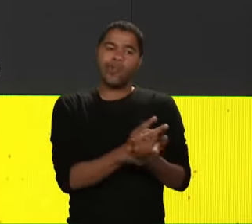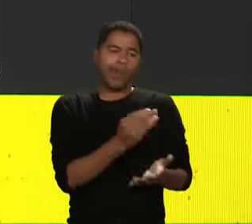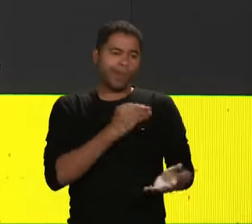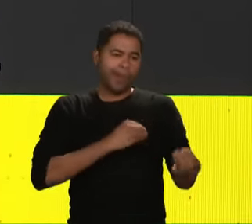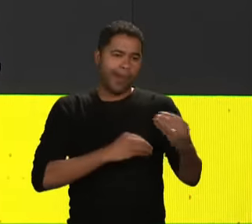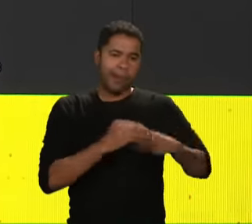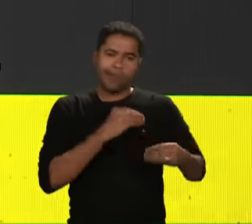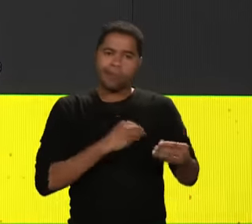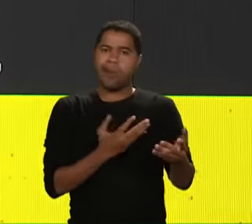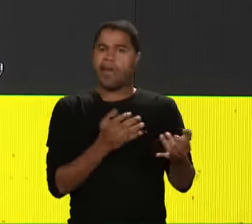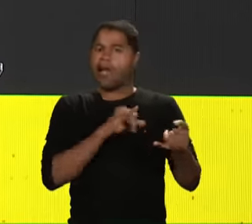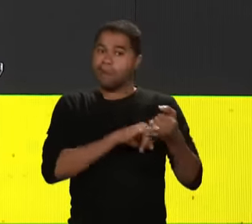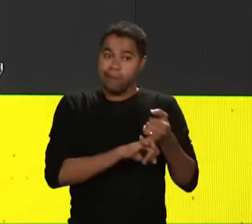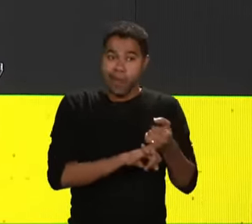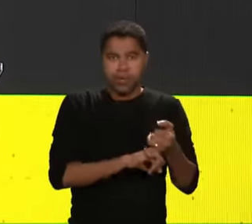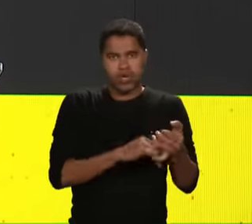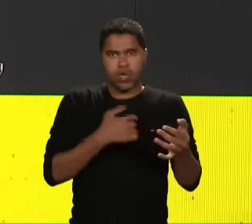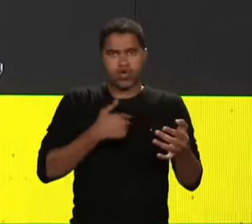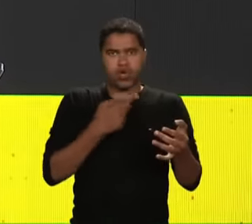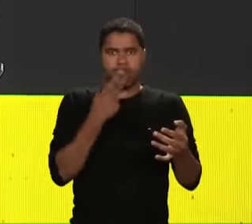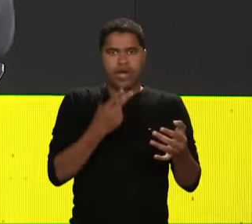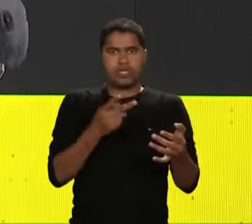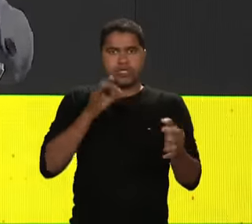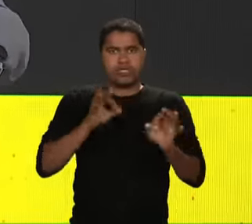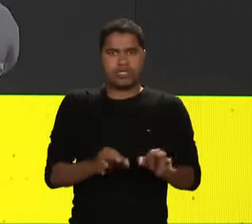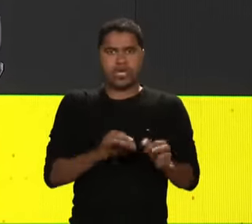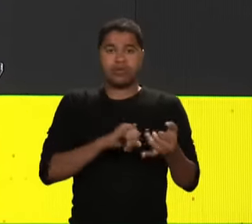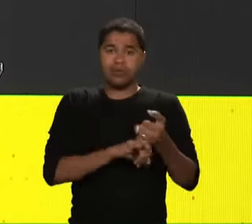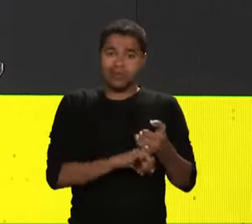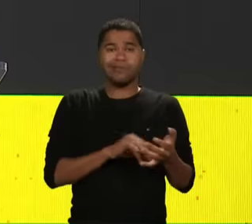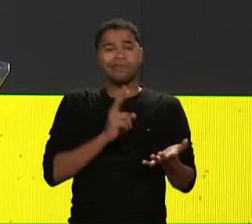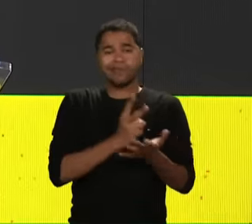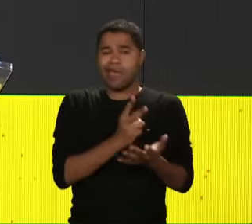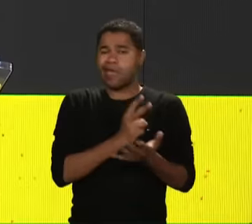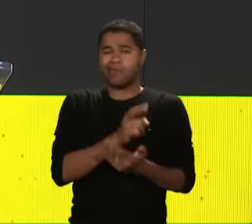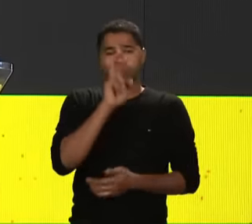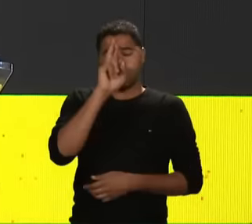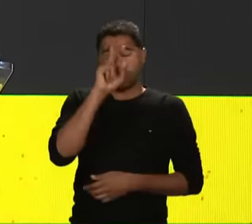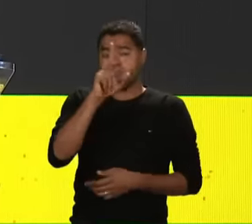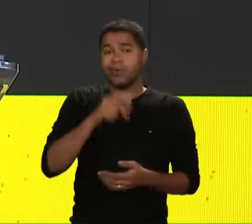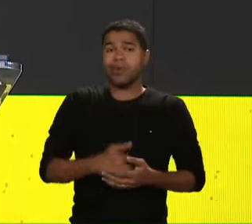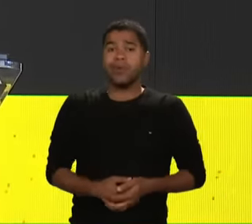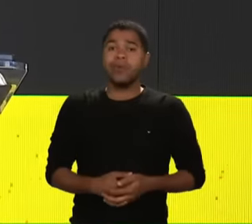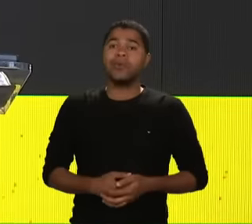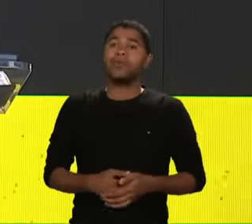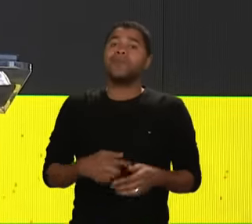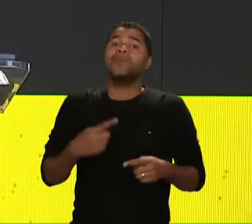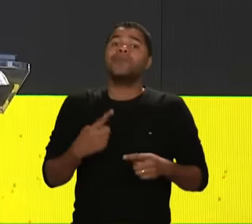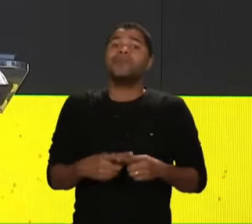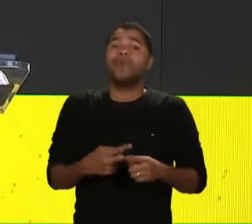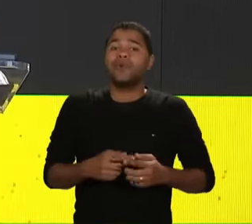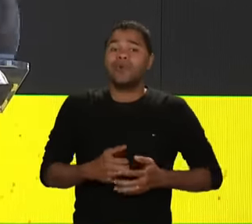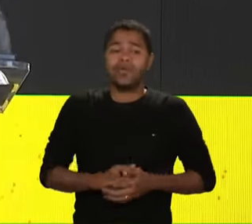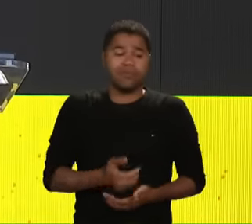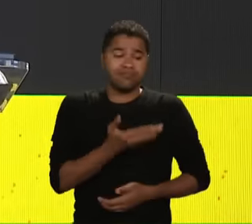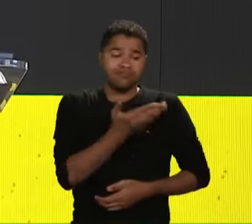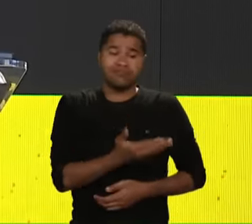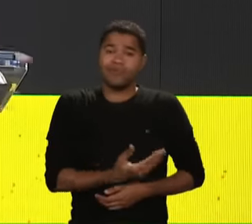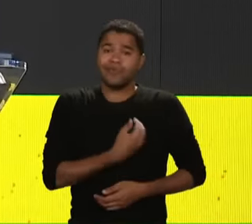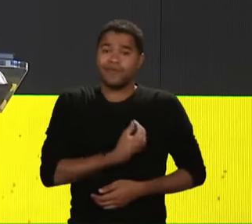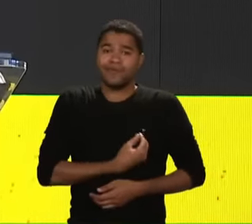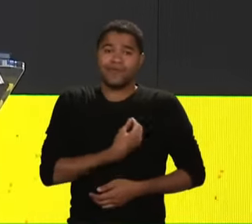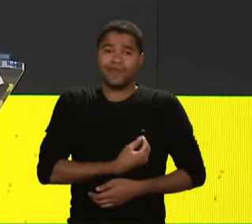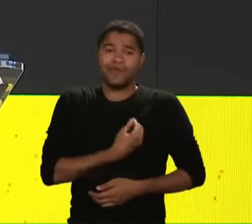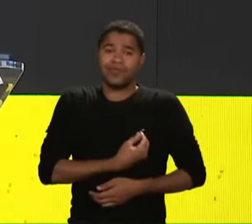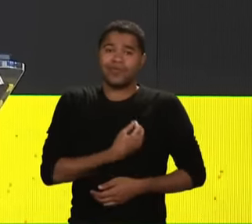assim, tem caso. Ele vai ser sempre aquele que pisa na bola. Entende por quê? Ele não tem vida,